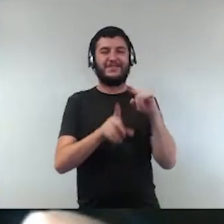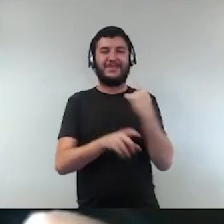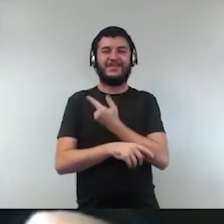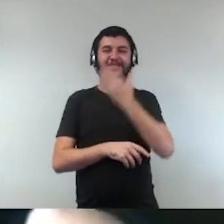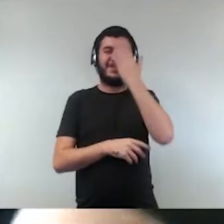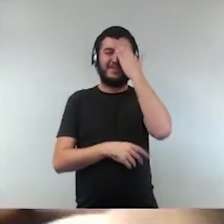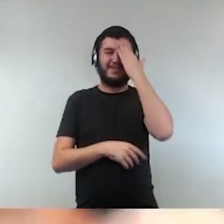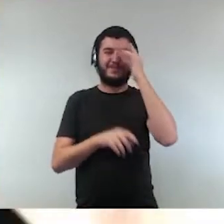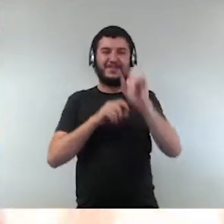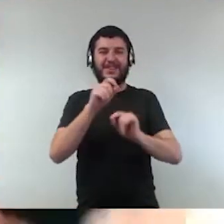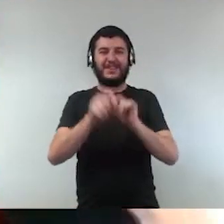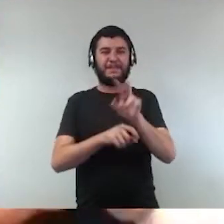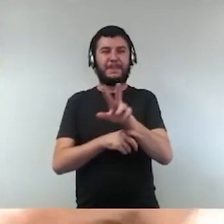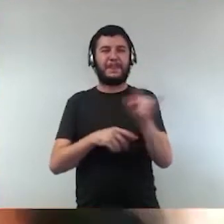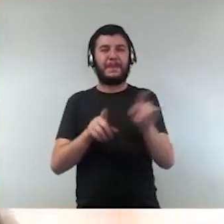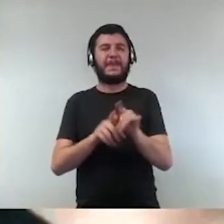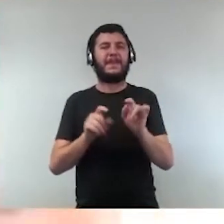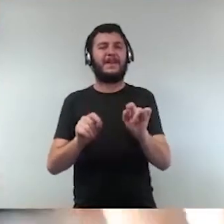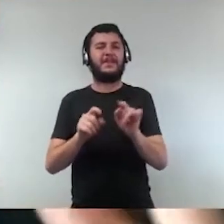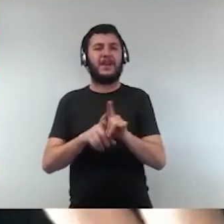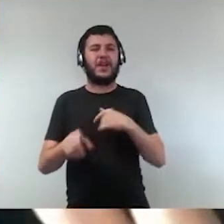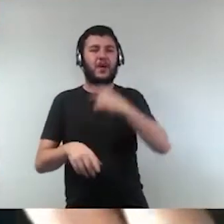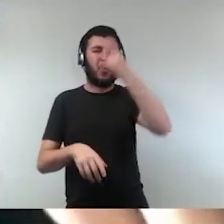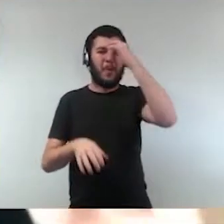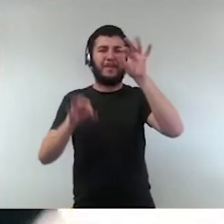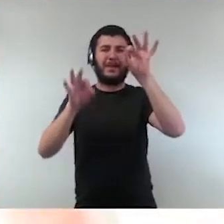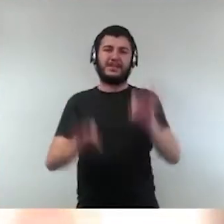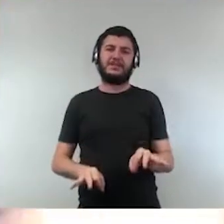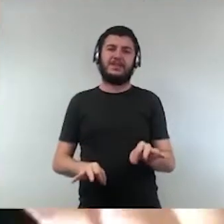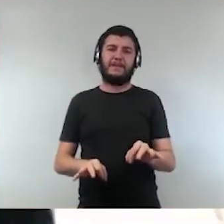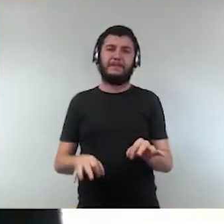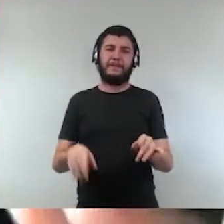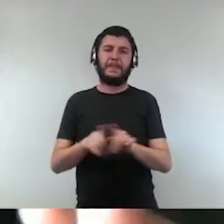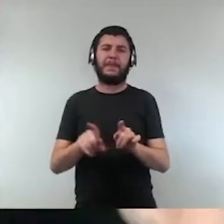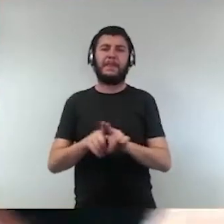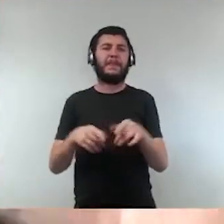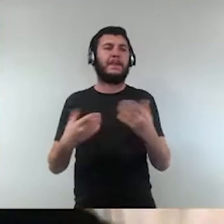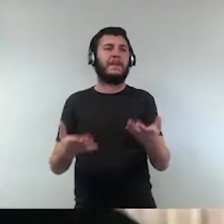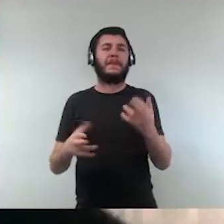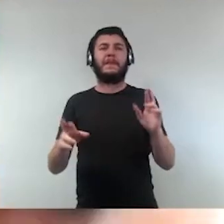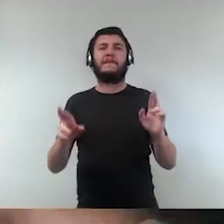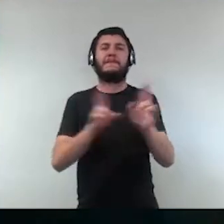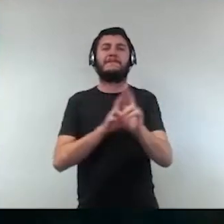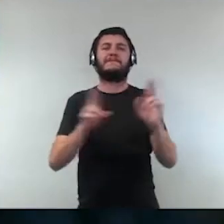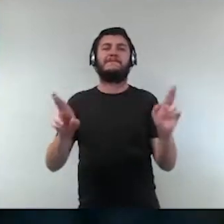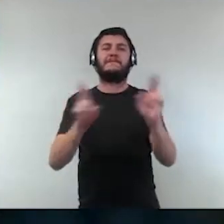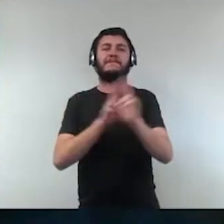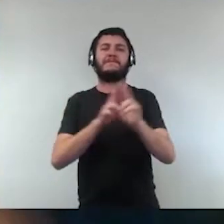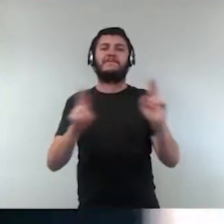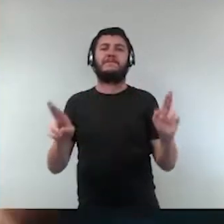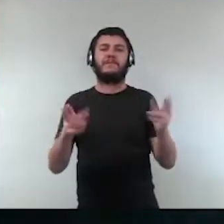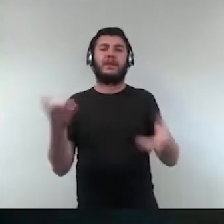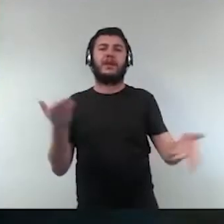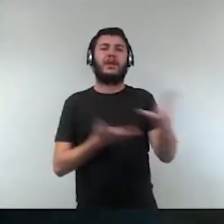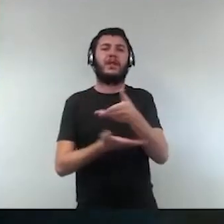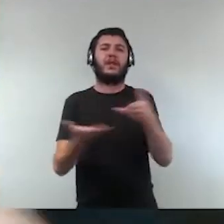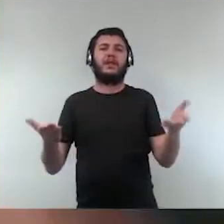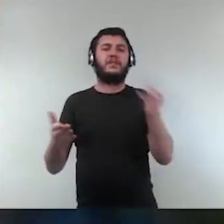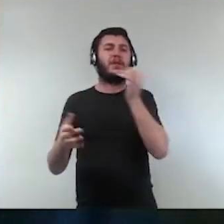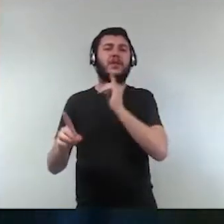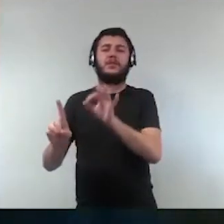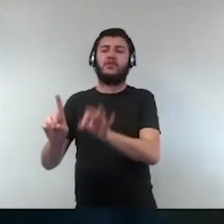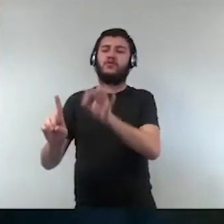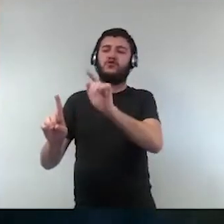de compreensão de qual é a relação ou como o juiz pode valorar